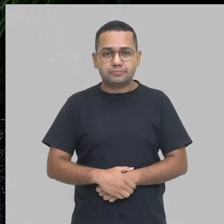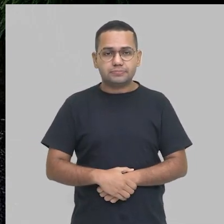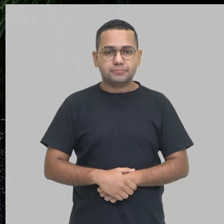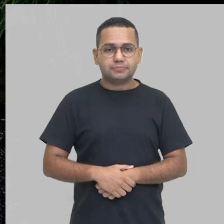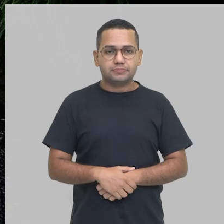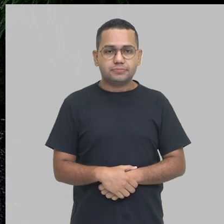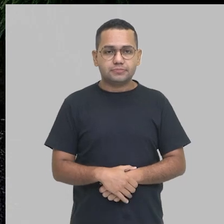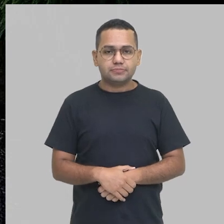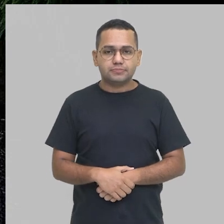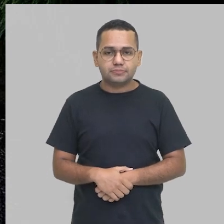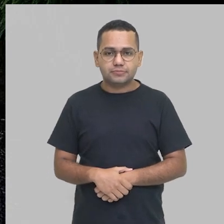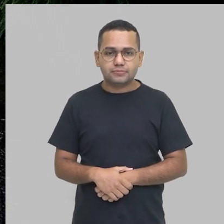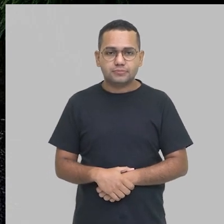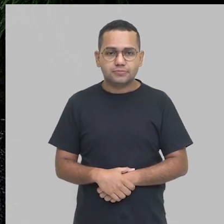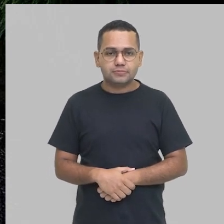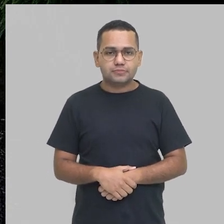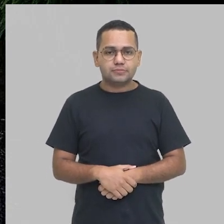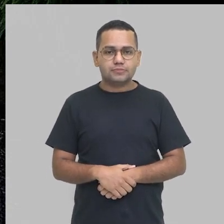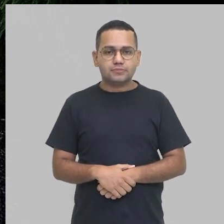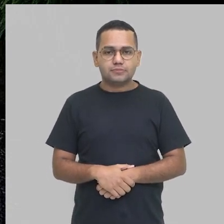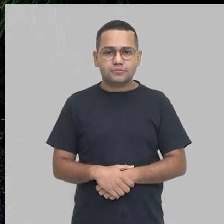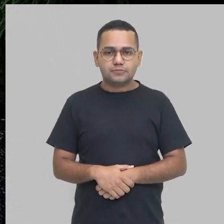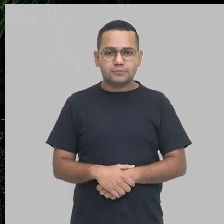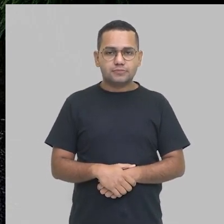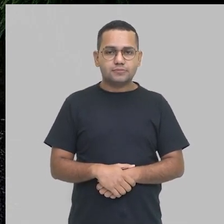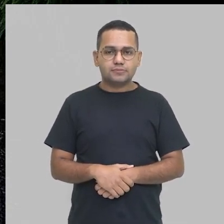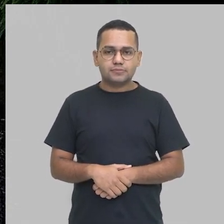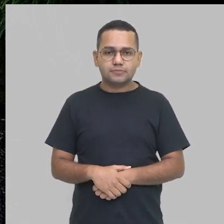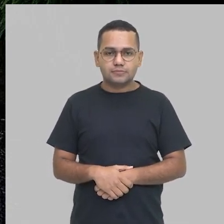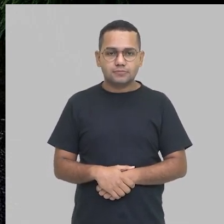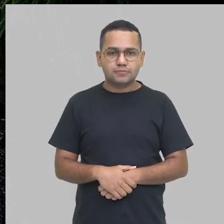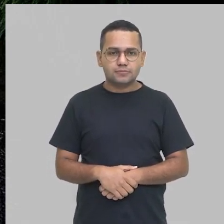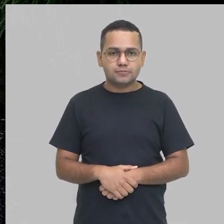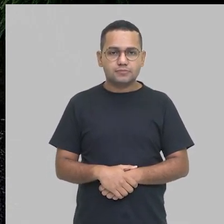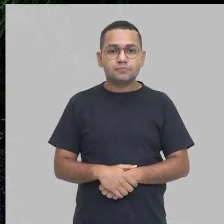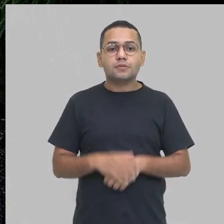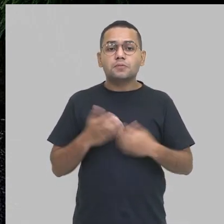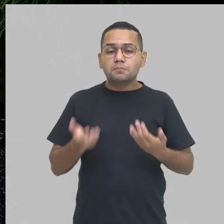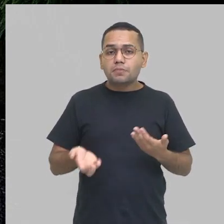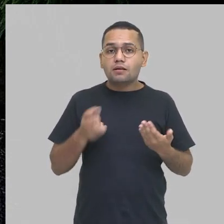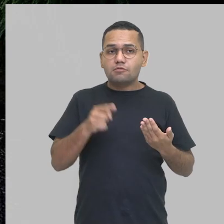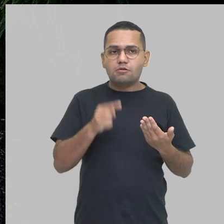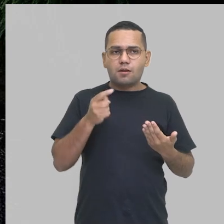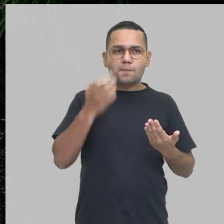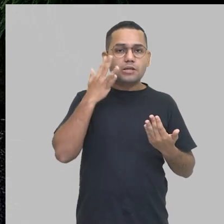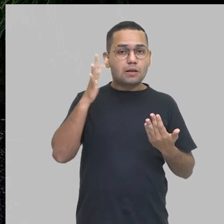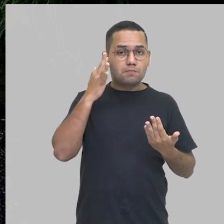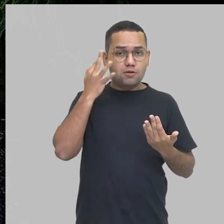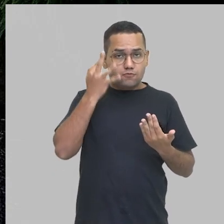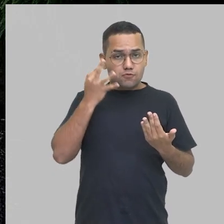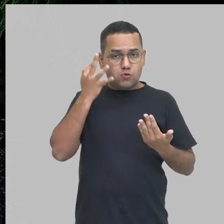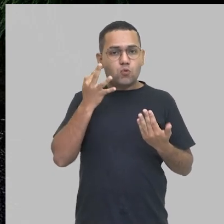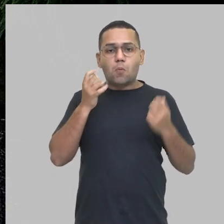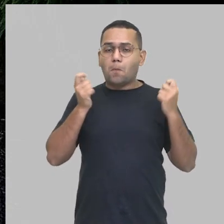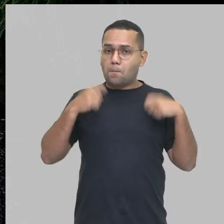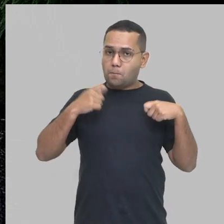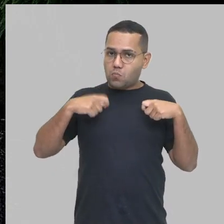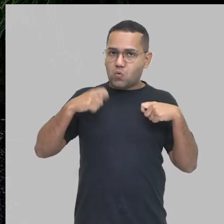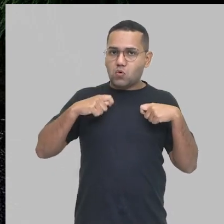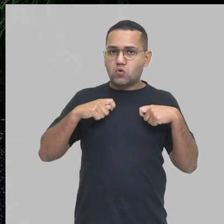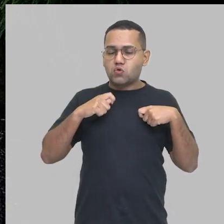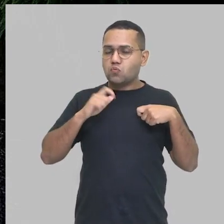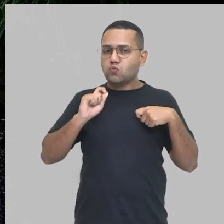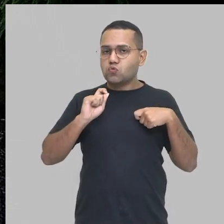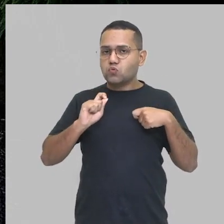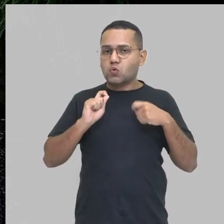humano. Então, são dilemas morais. Então, o pensamento filosófico nos ajuda a tomar essas decisões mais